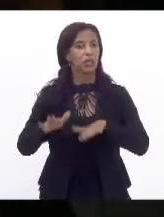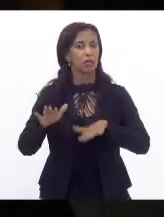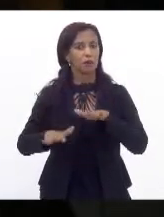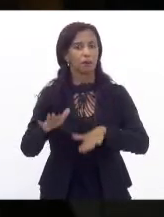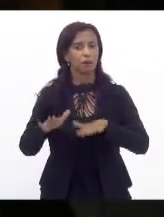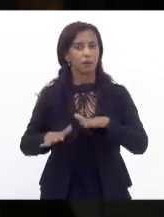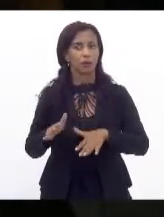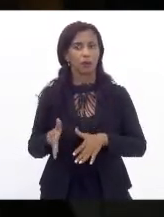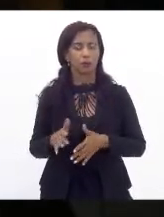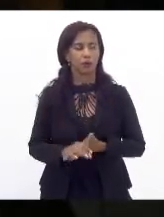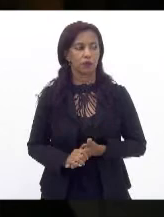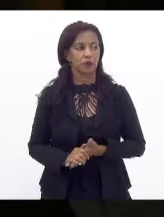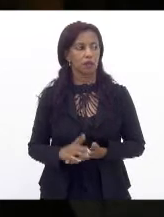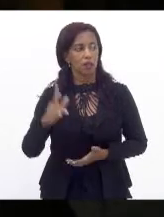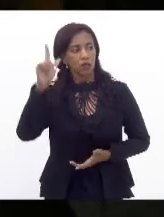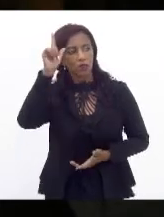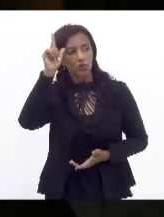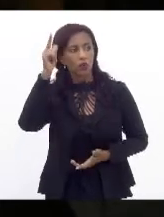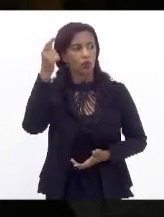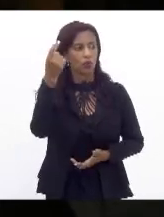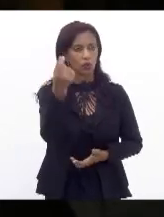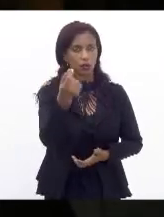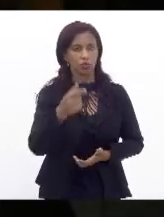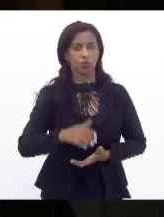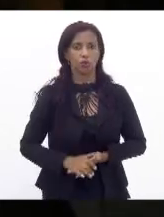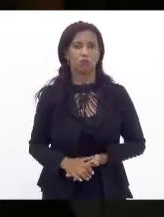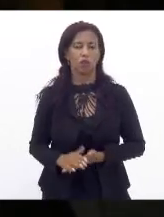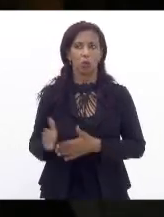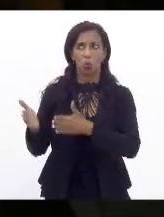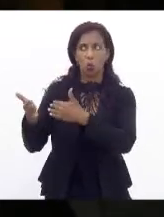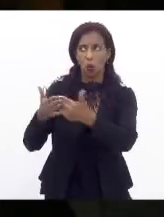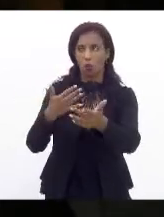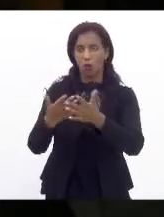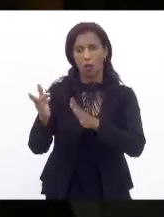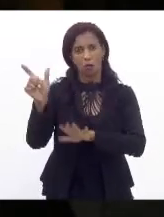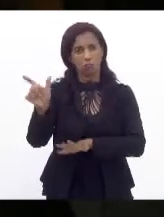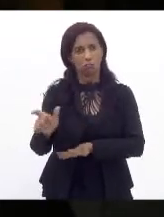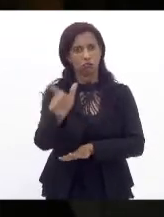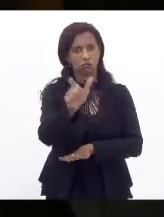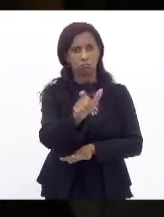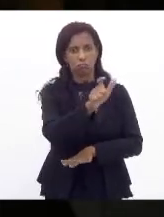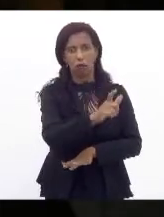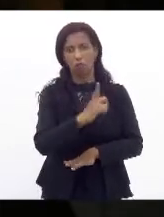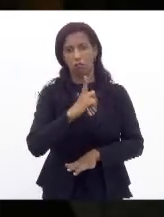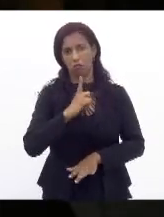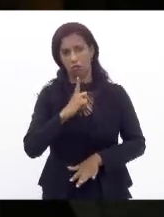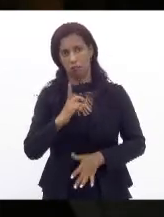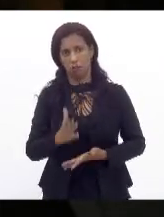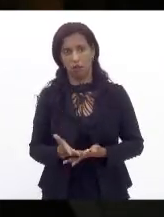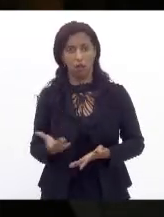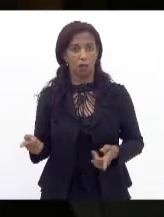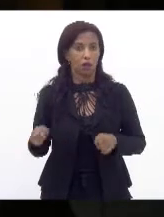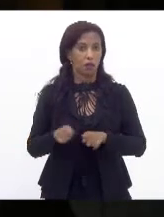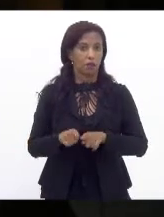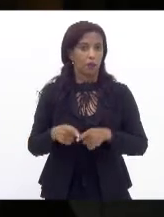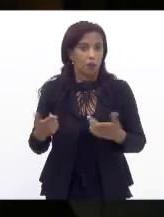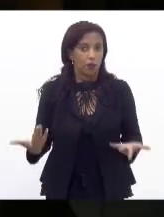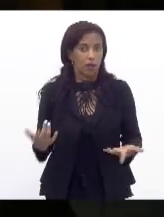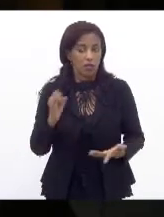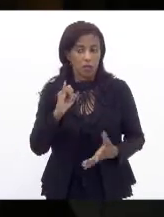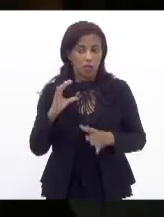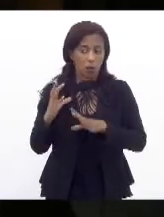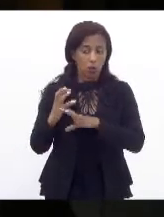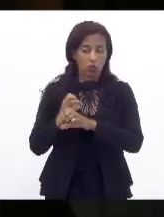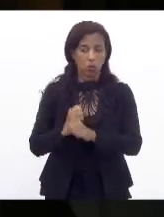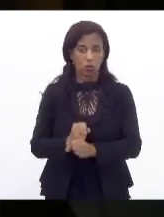independente da matiz ideológica que qualquer um tenha. Até porque se somos,